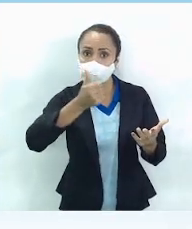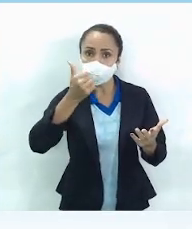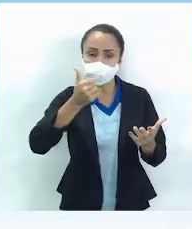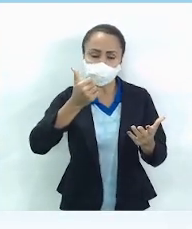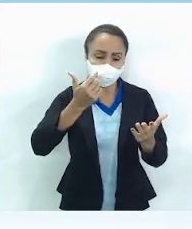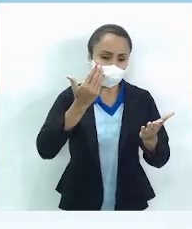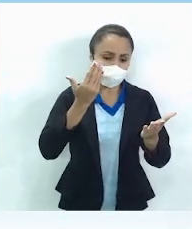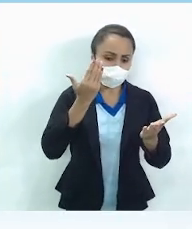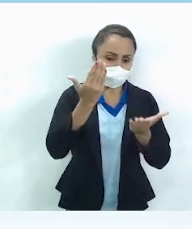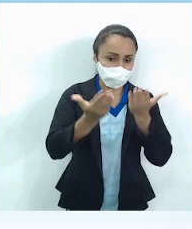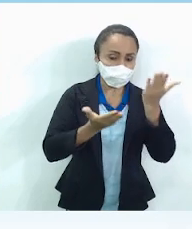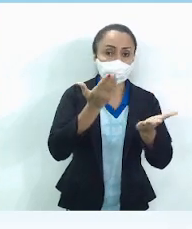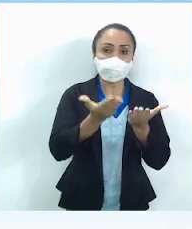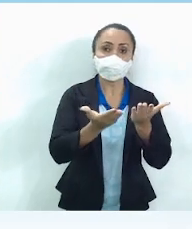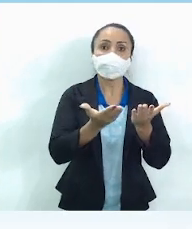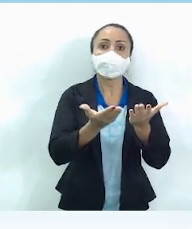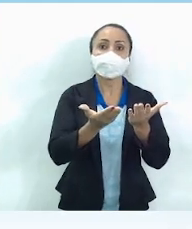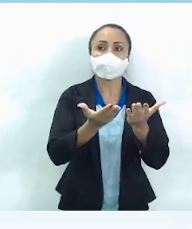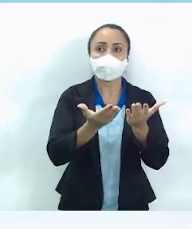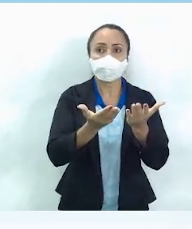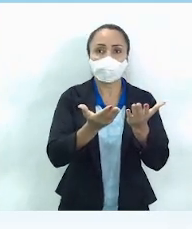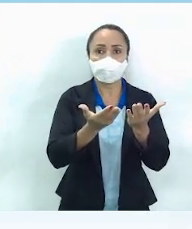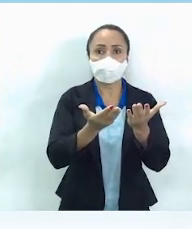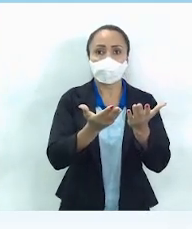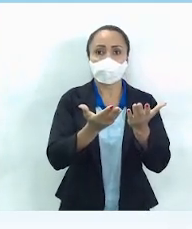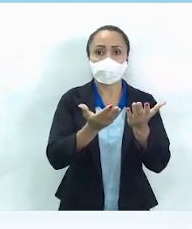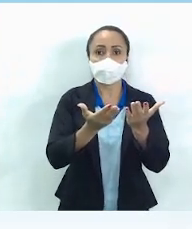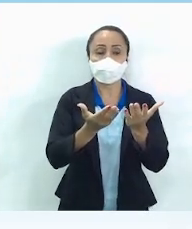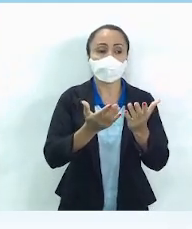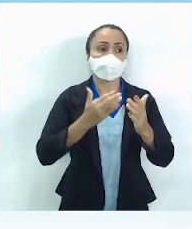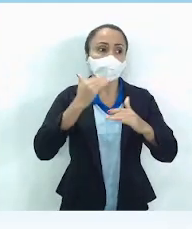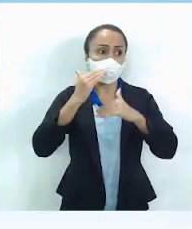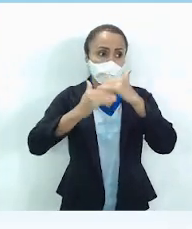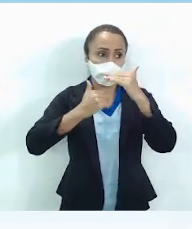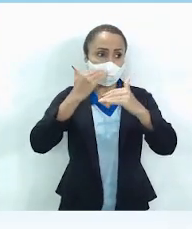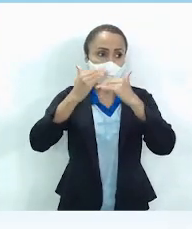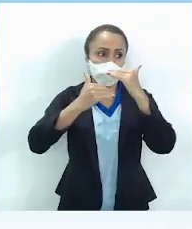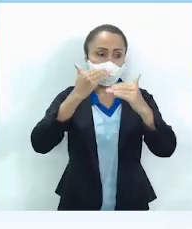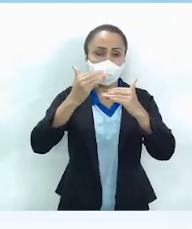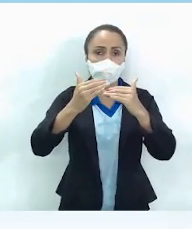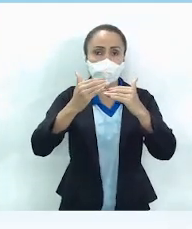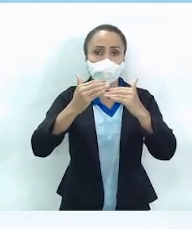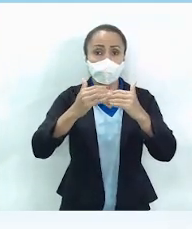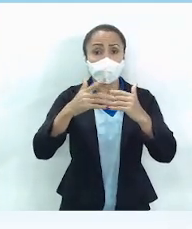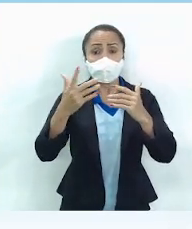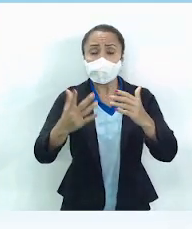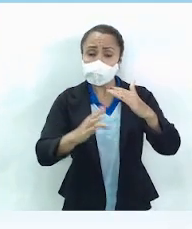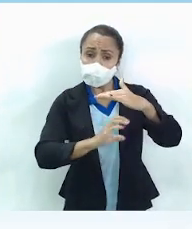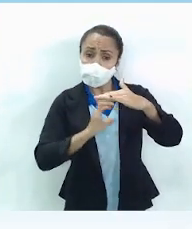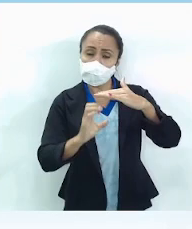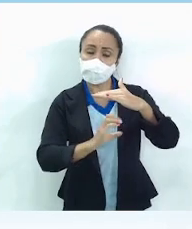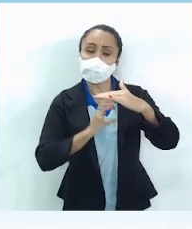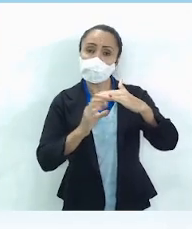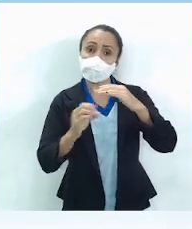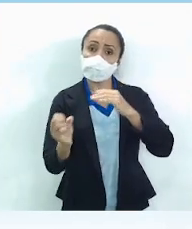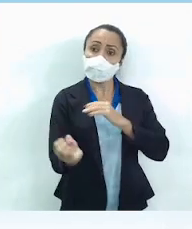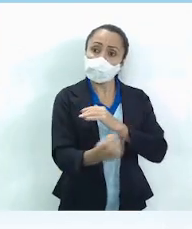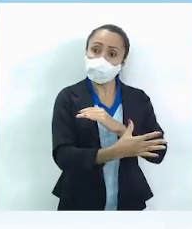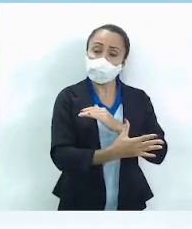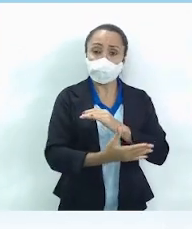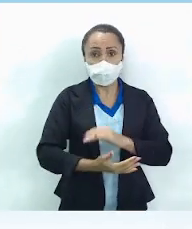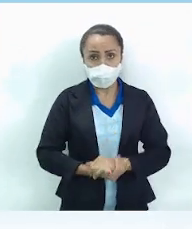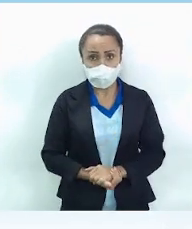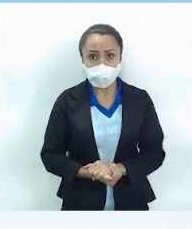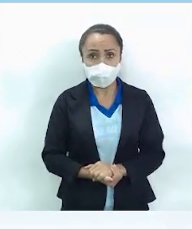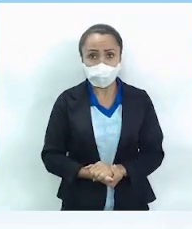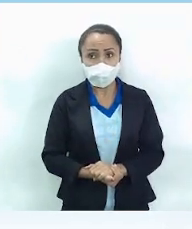promover o crescimento de empresas de inovação,